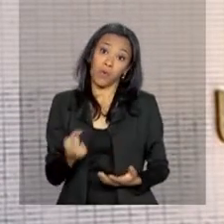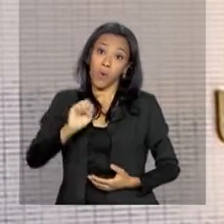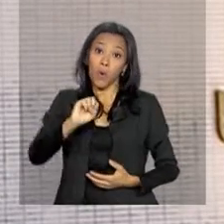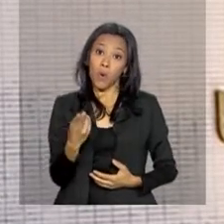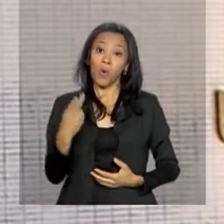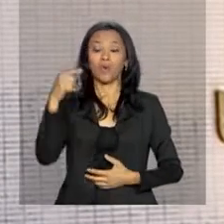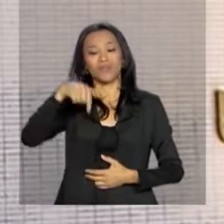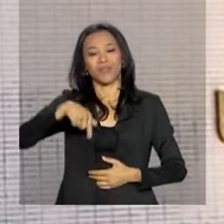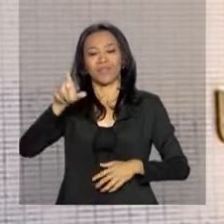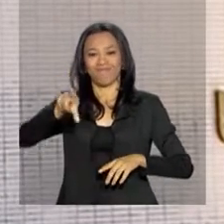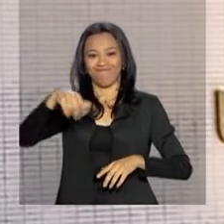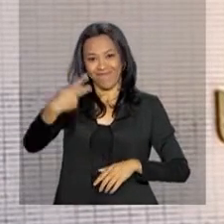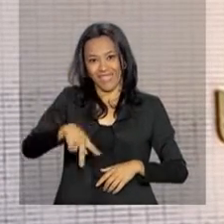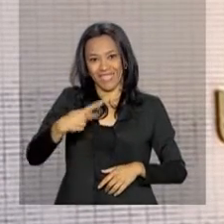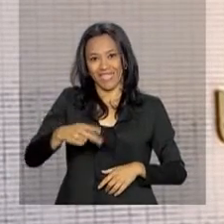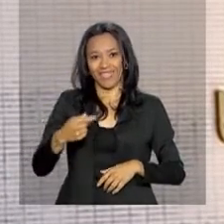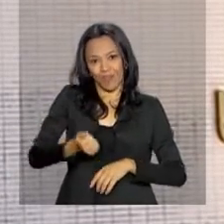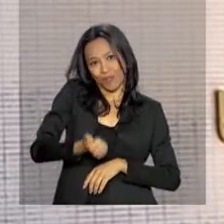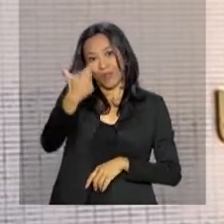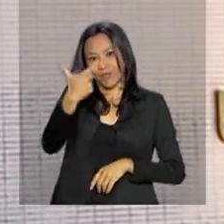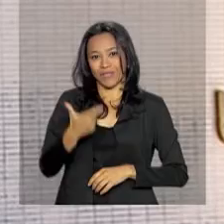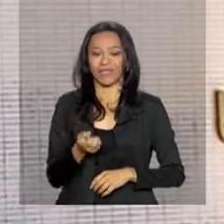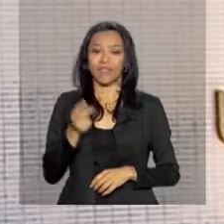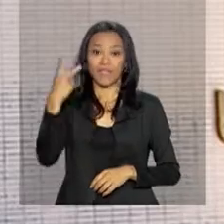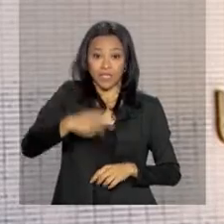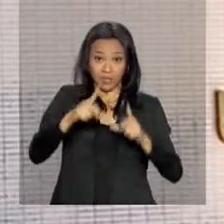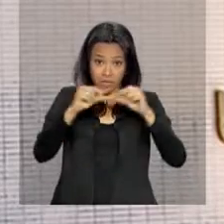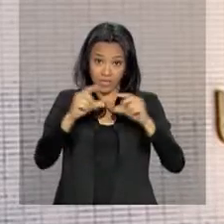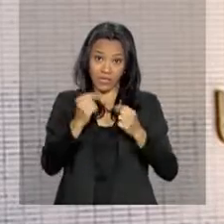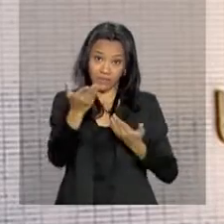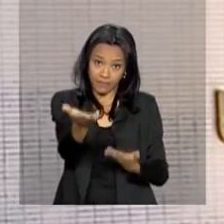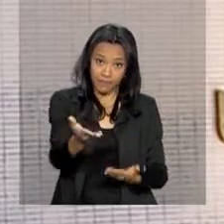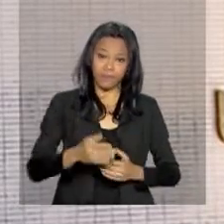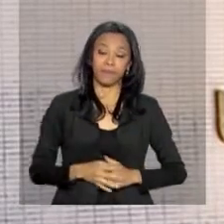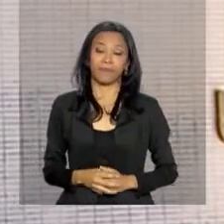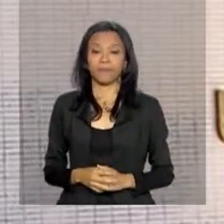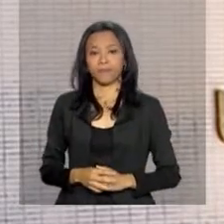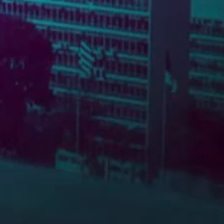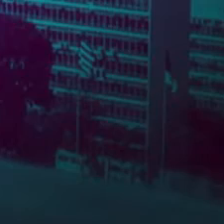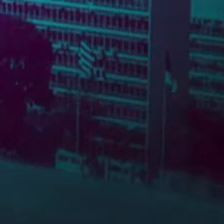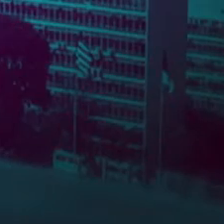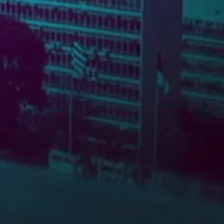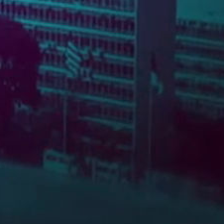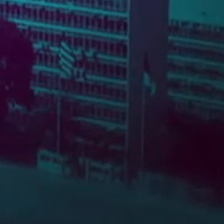ou no repórter NBR ao meio-dia. De Brasília, Luana Karen.